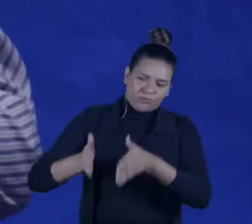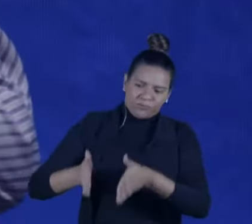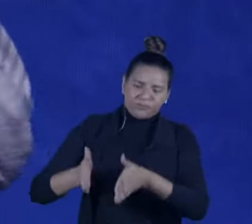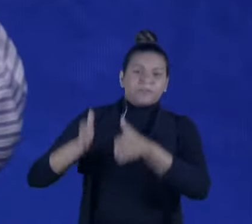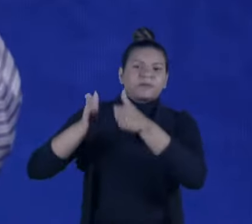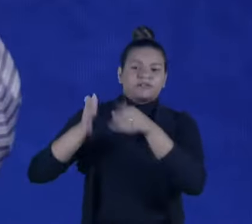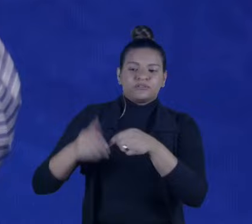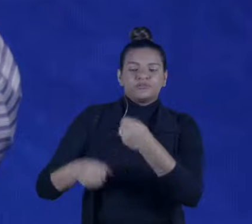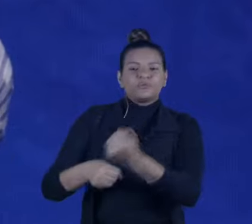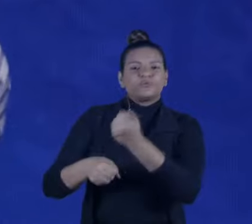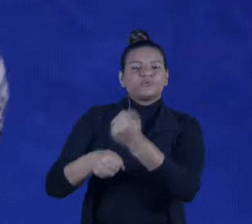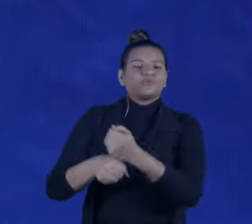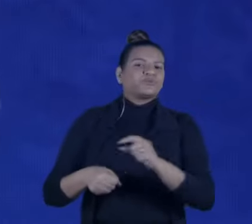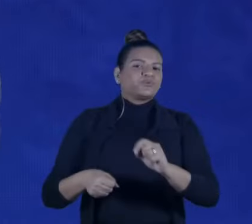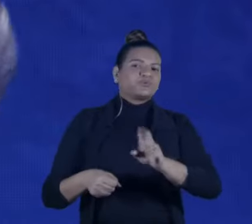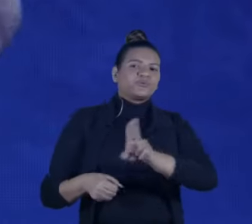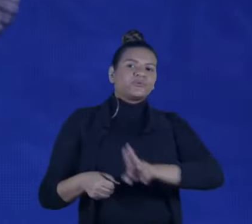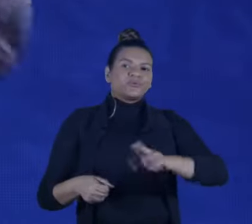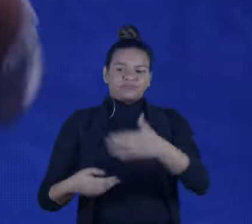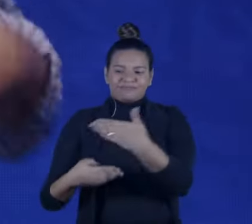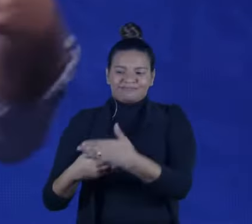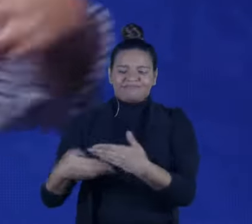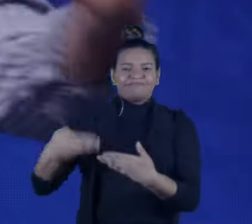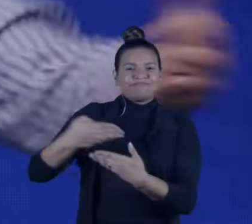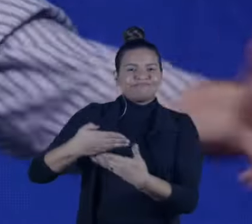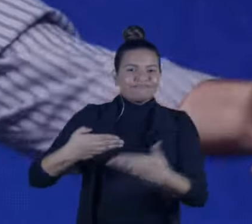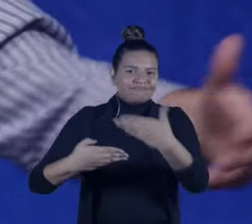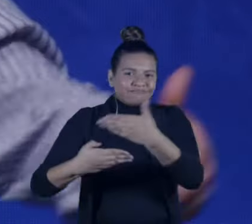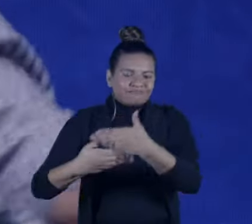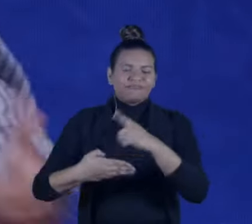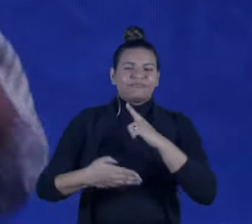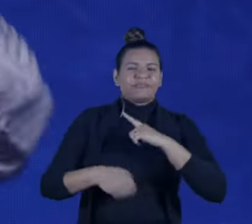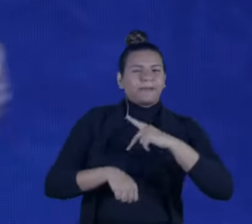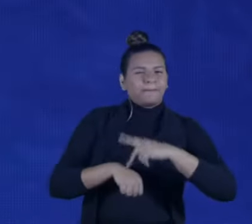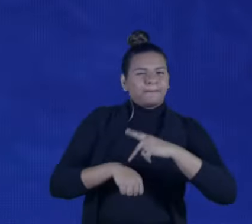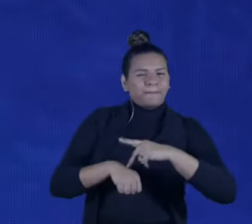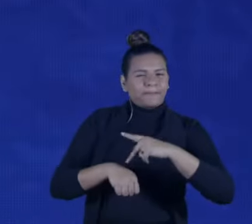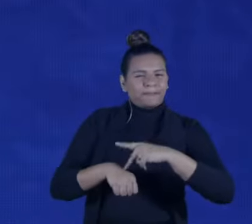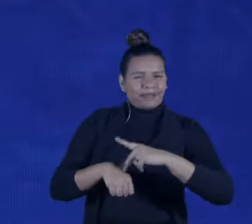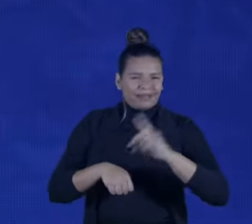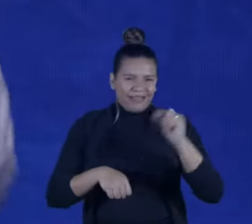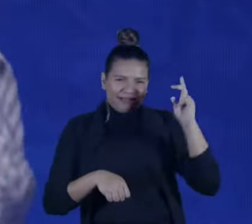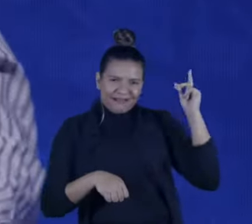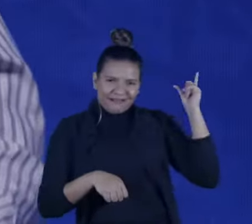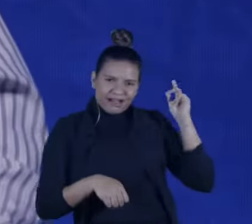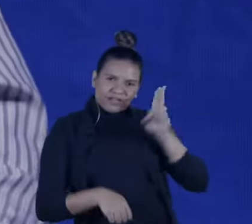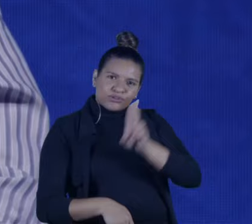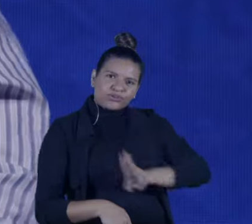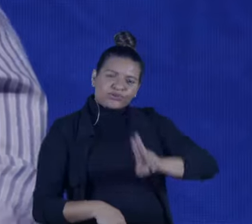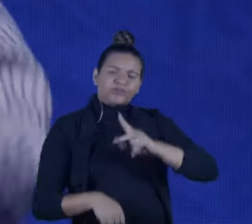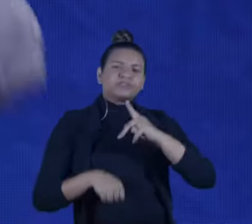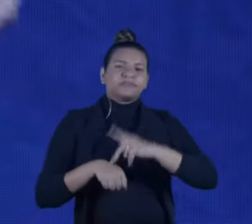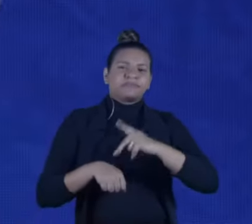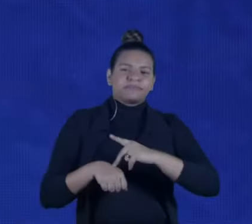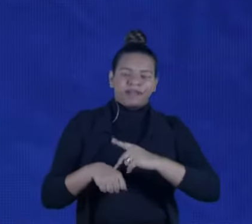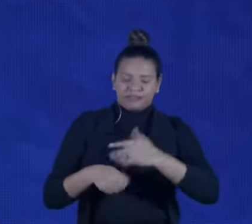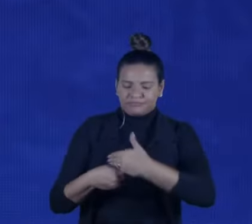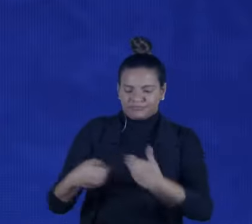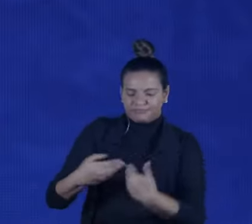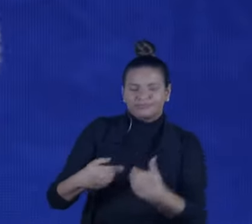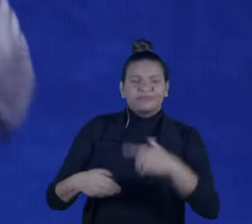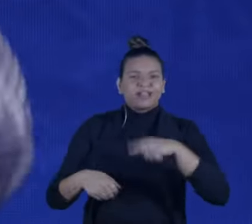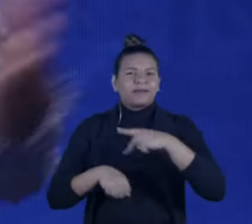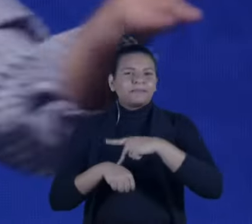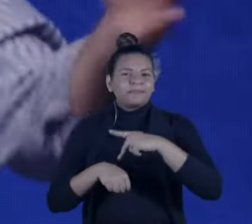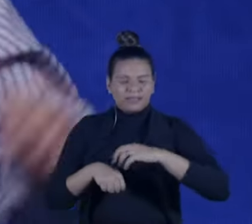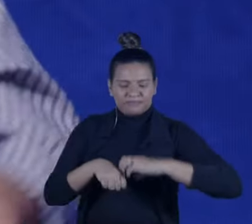e de tijolos. Naquele tempo era muito comum de construir com pedras, né? Pedras construídas e edificadas em